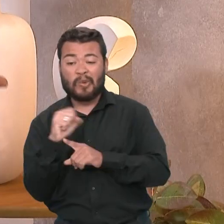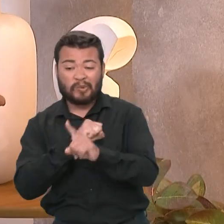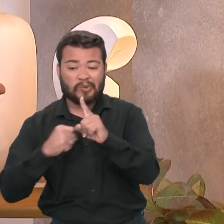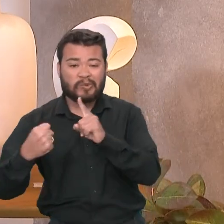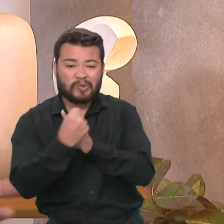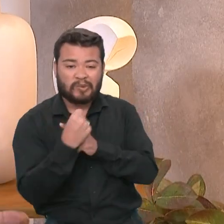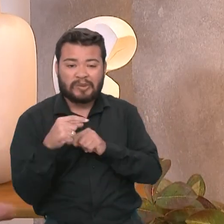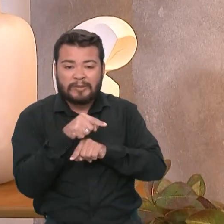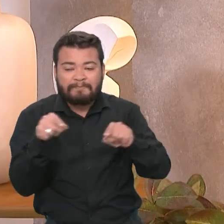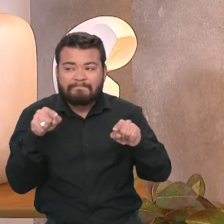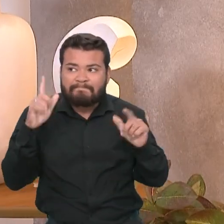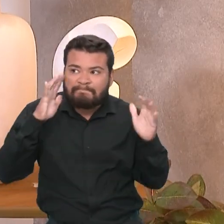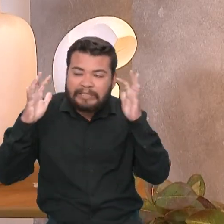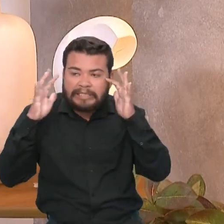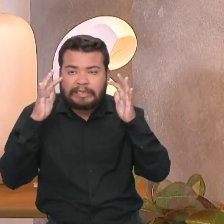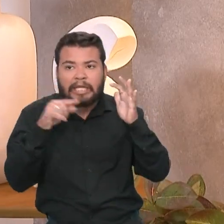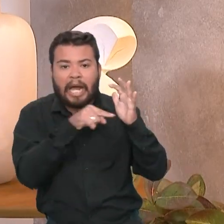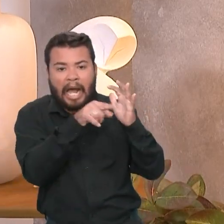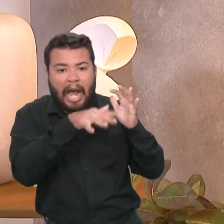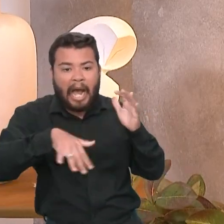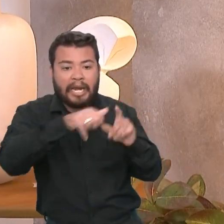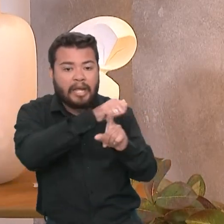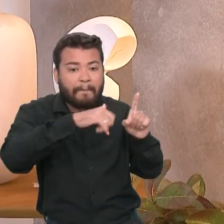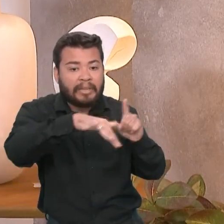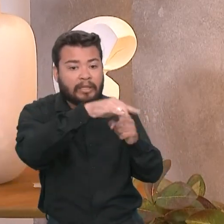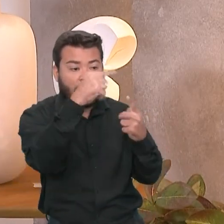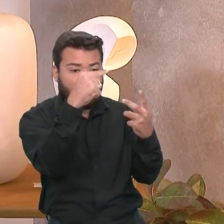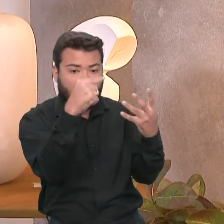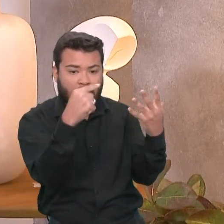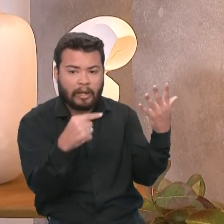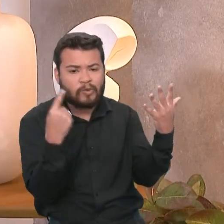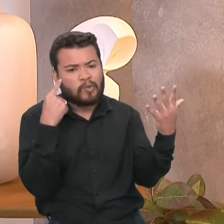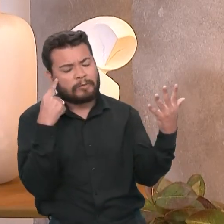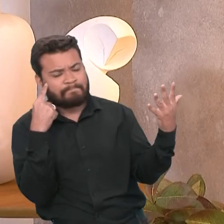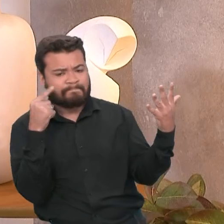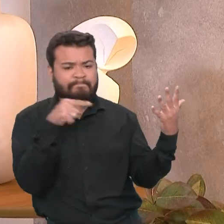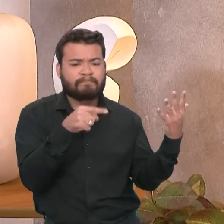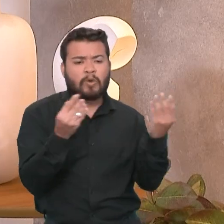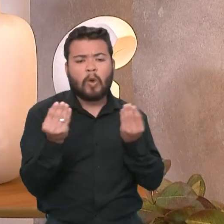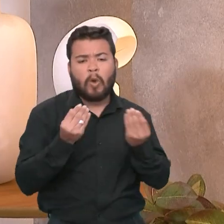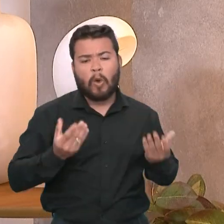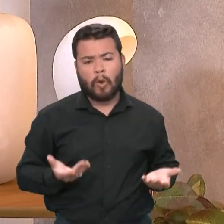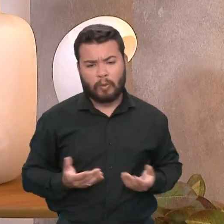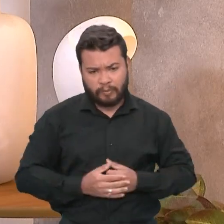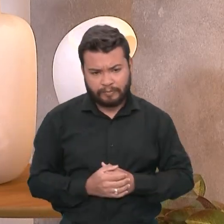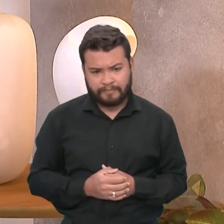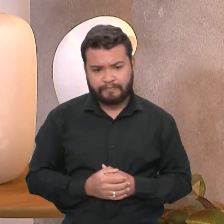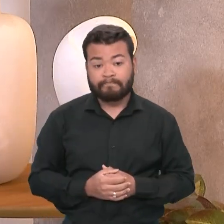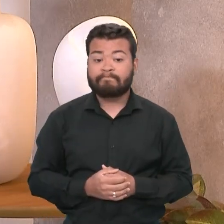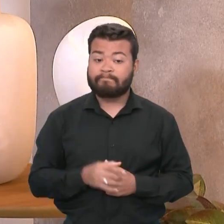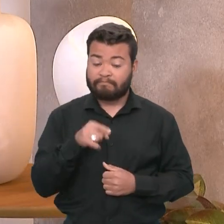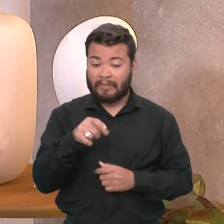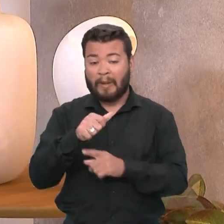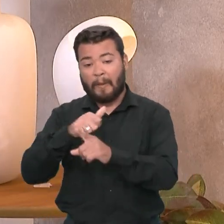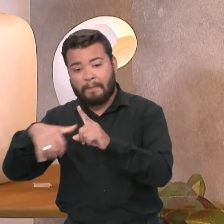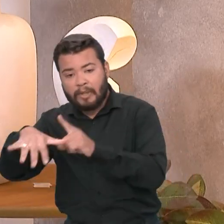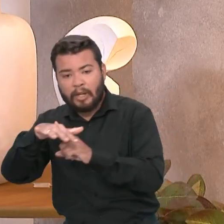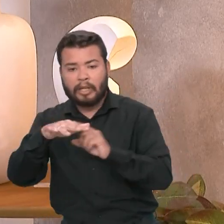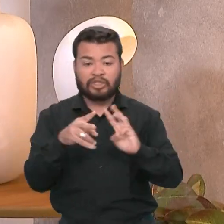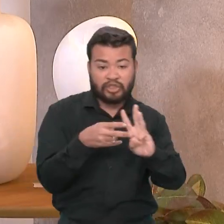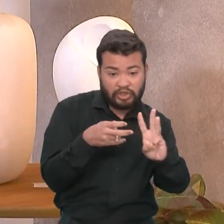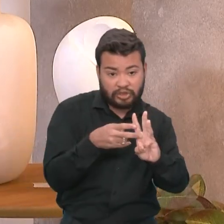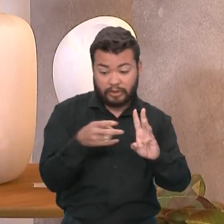estamos pensando a questão ambiental e a questão indígena. O fato da questão ambiental e a questão indígena estarem tão